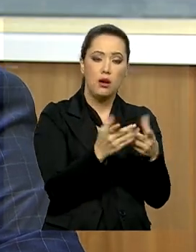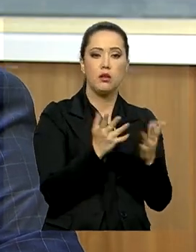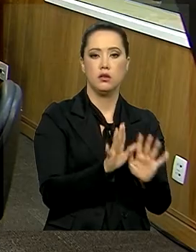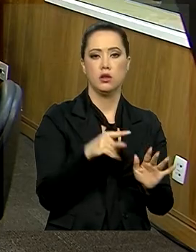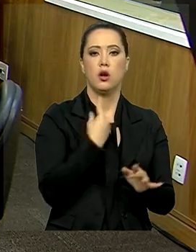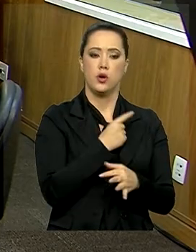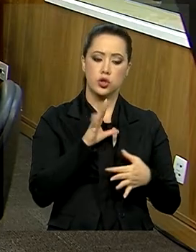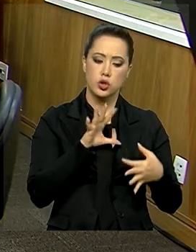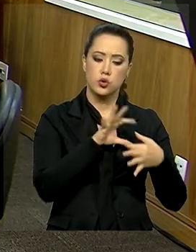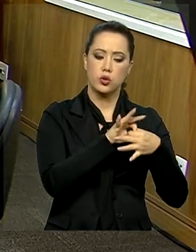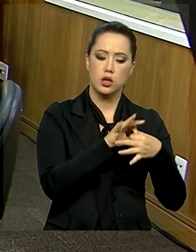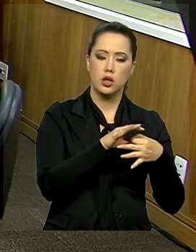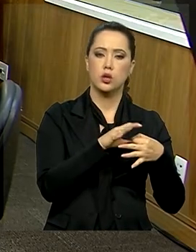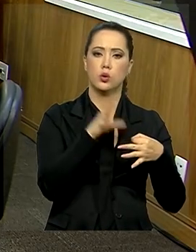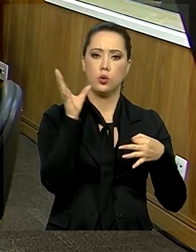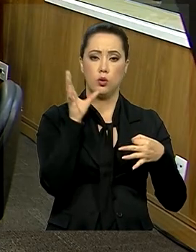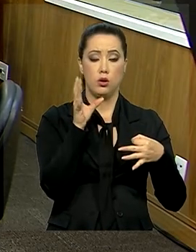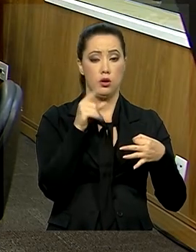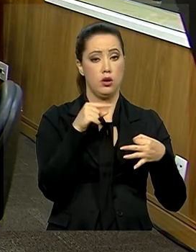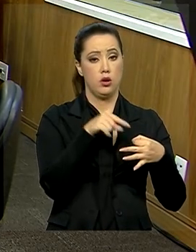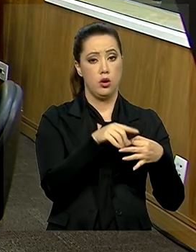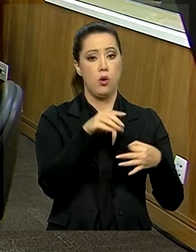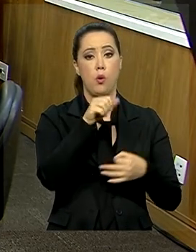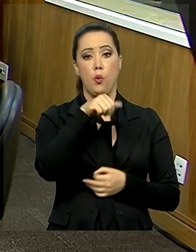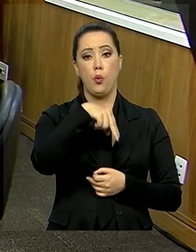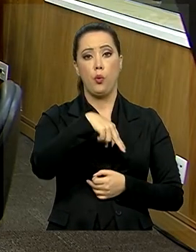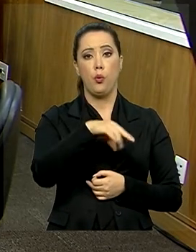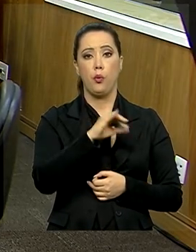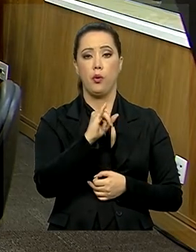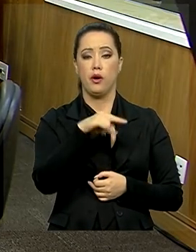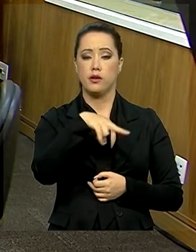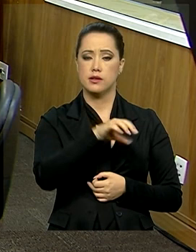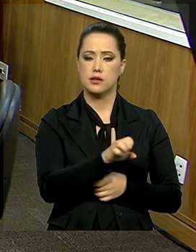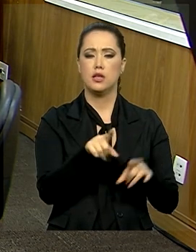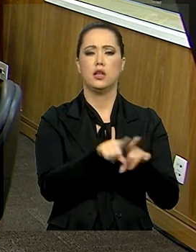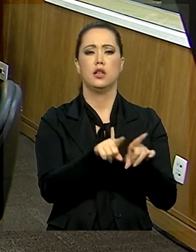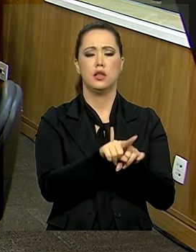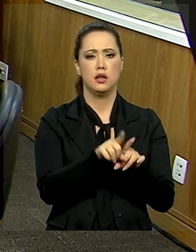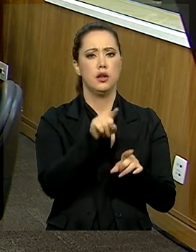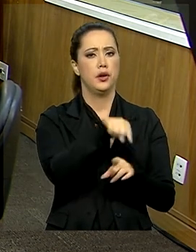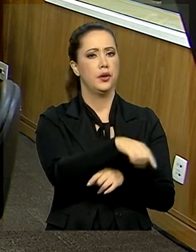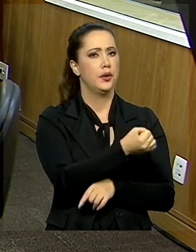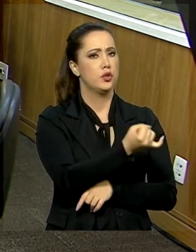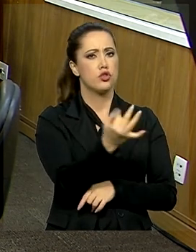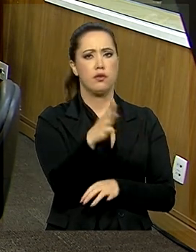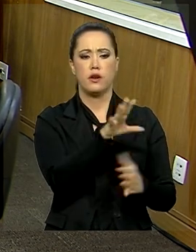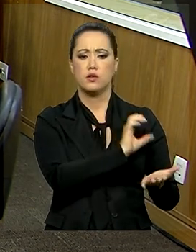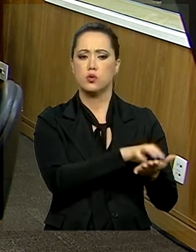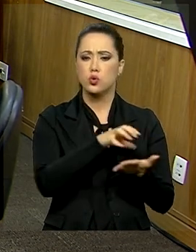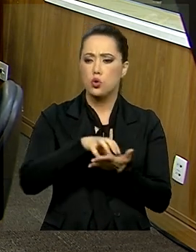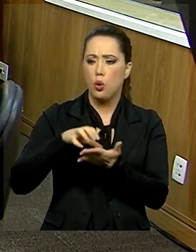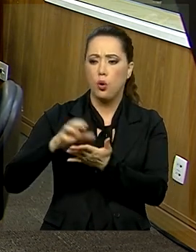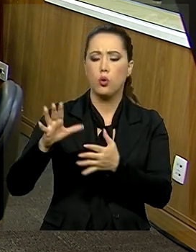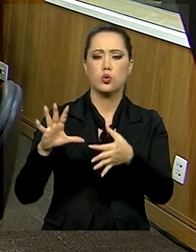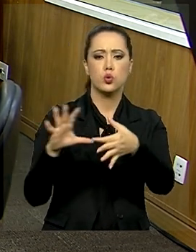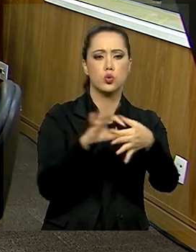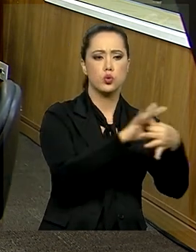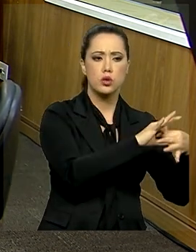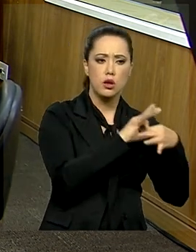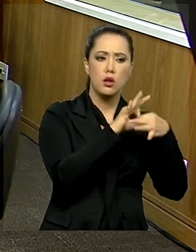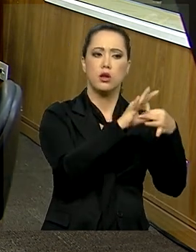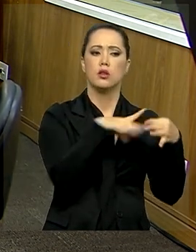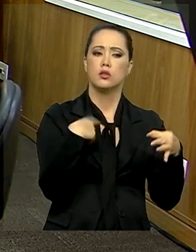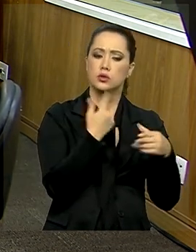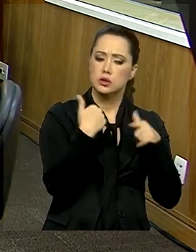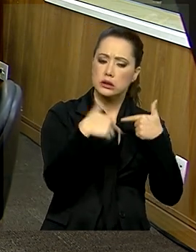rápido com parceria com assine com o bnde o brde o Ministério do Turismo com Ministro Marcelo Álvaro Antônio e